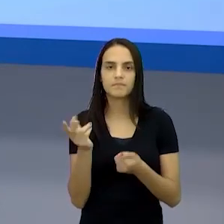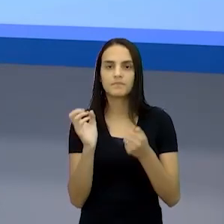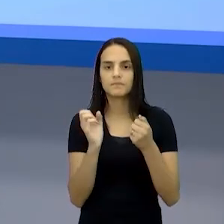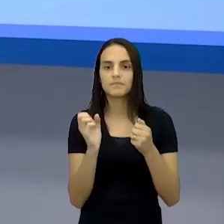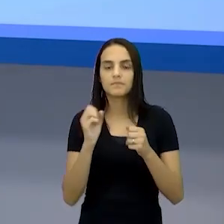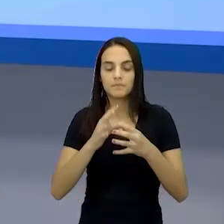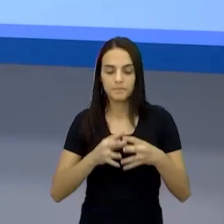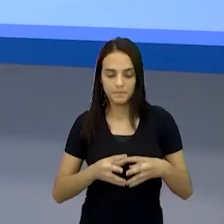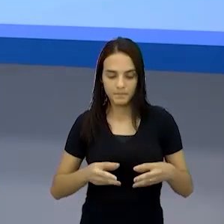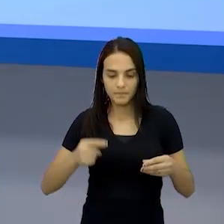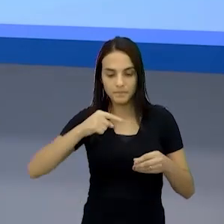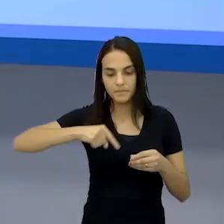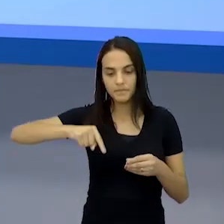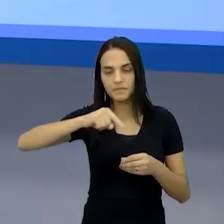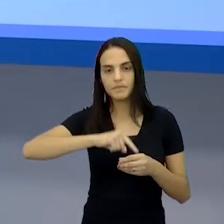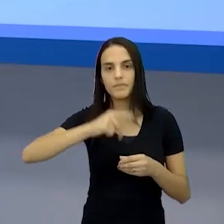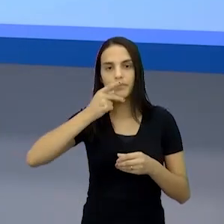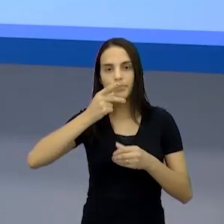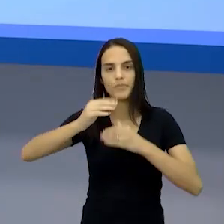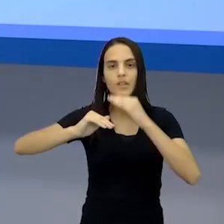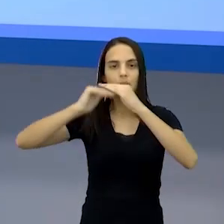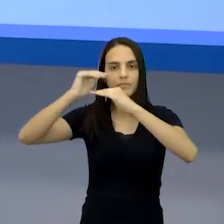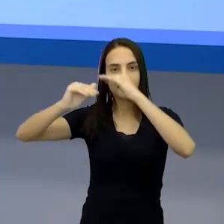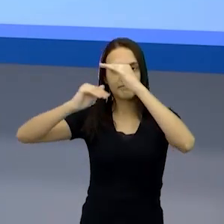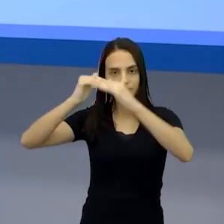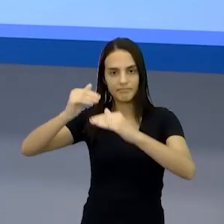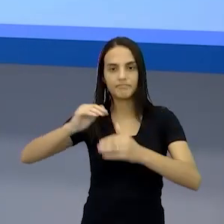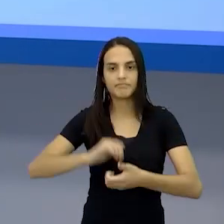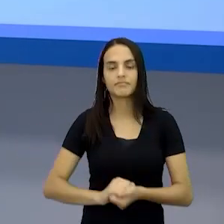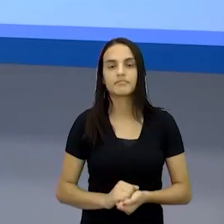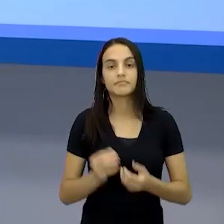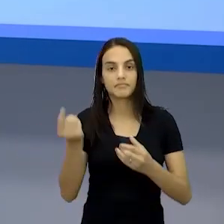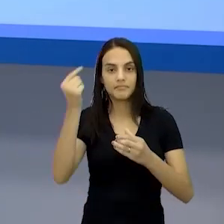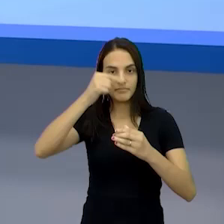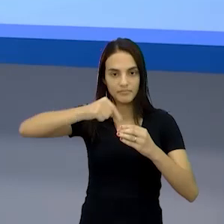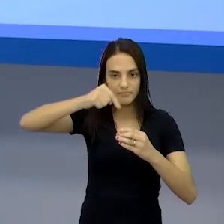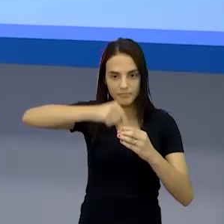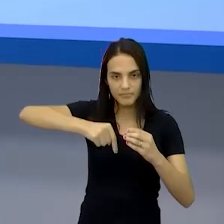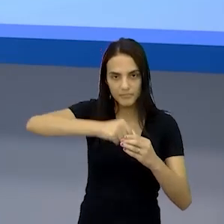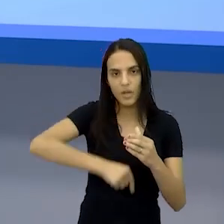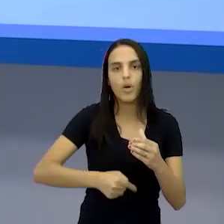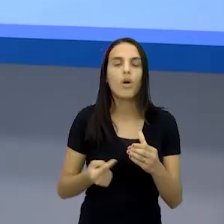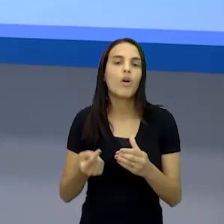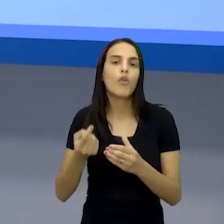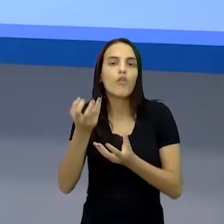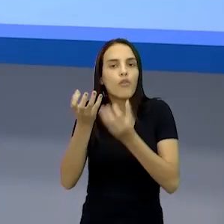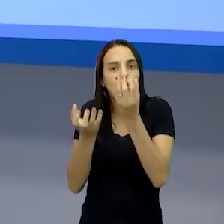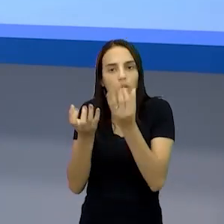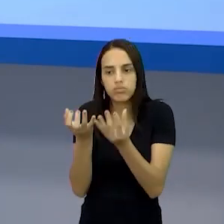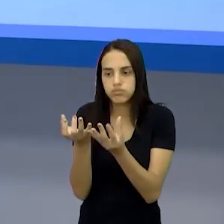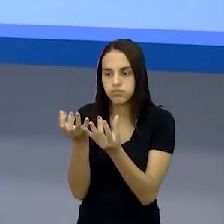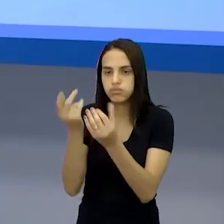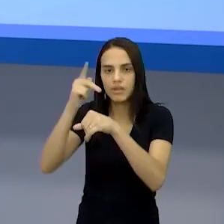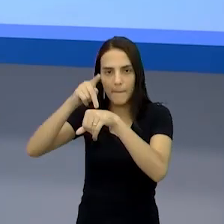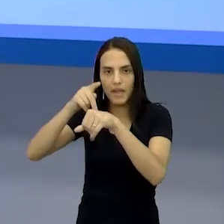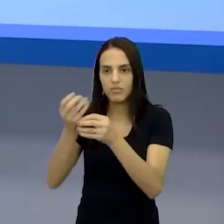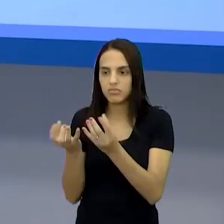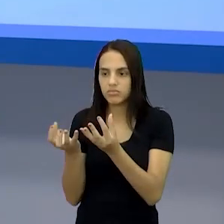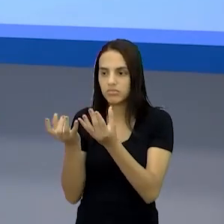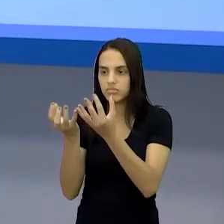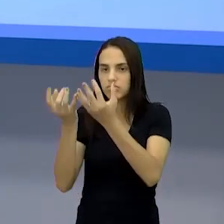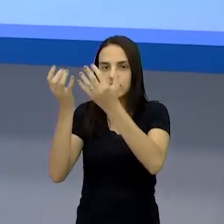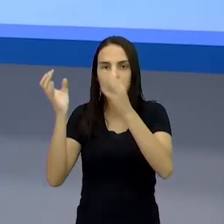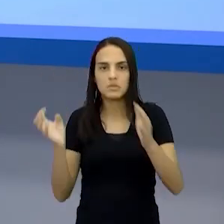gente está retratando, né, o processo dos agentes internos, né, o vulcanismo, o tectonismo, né, os